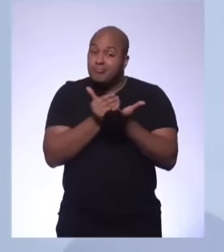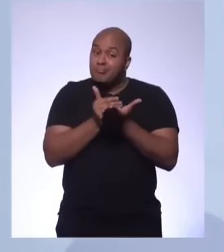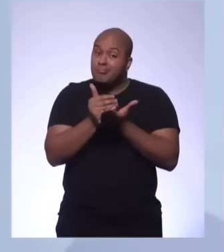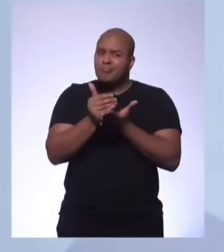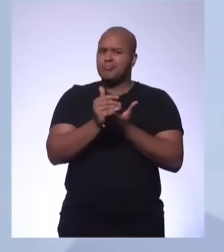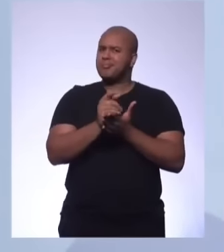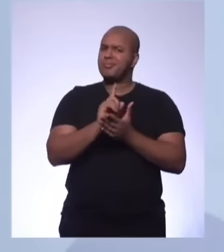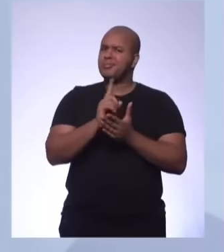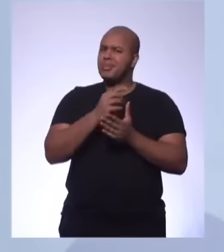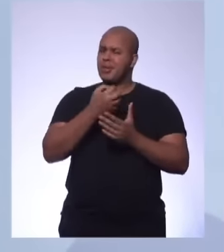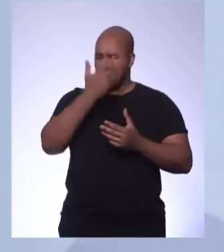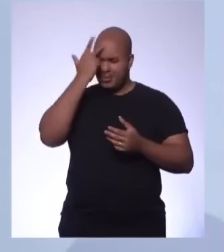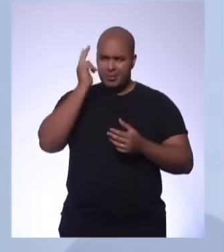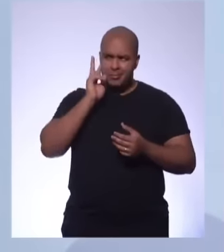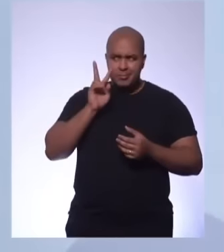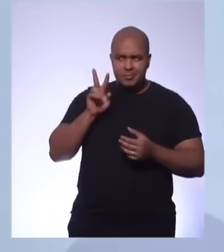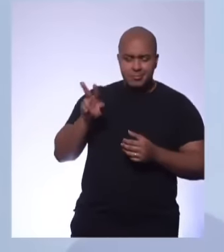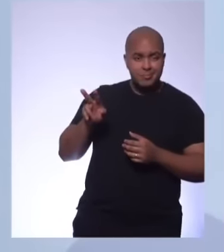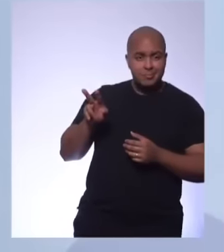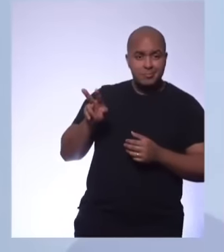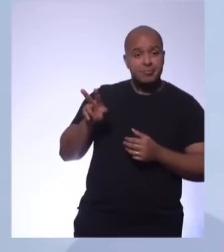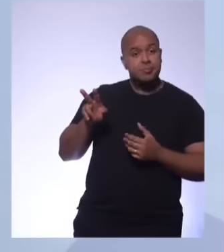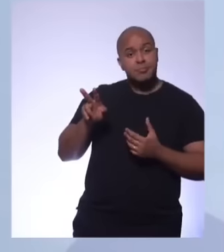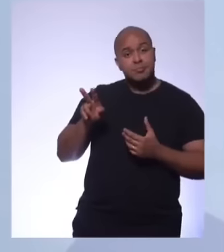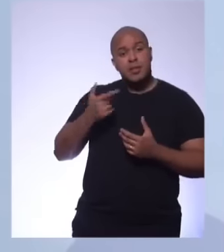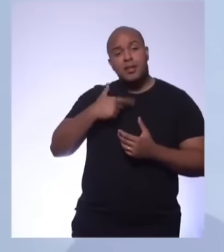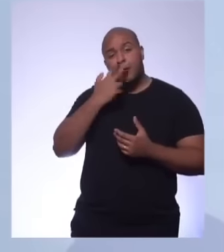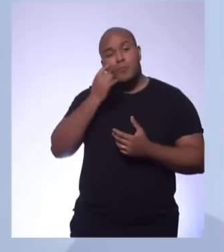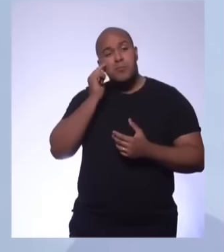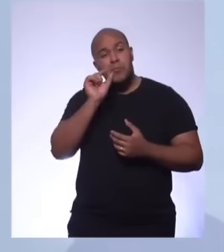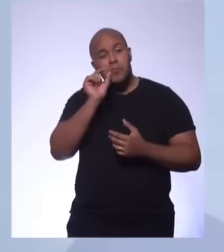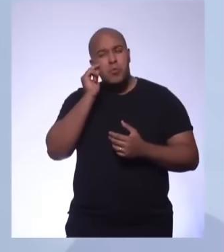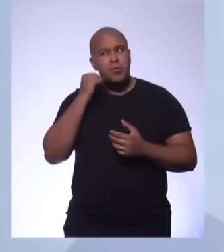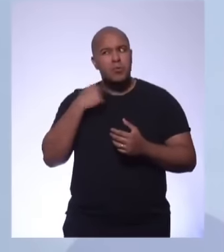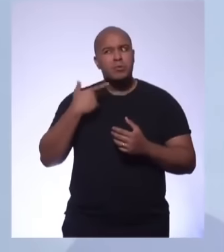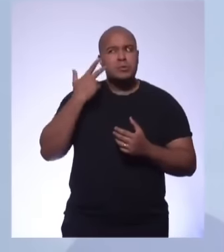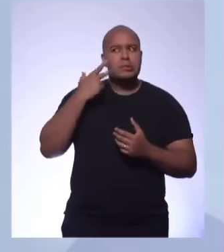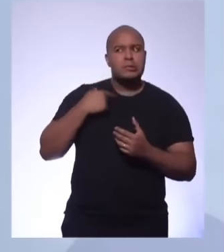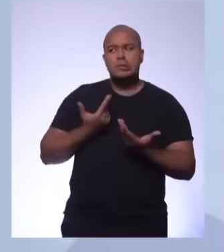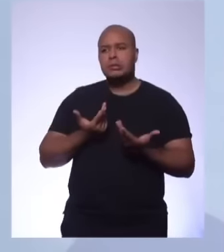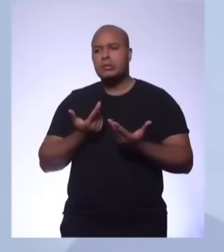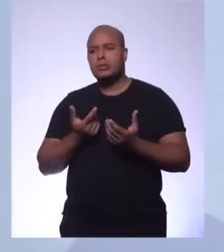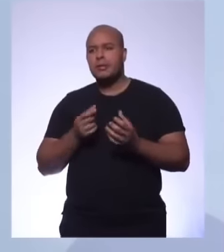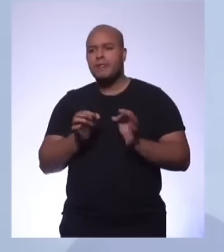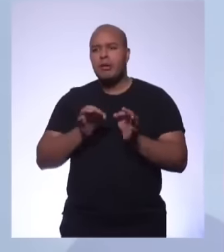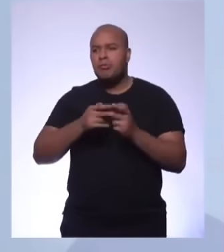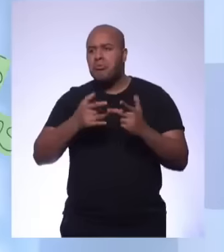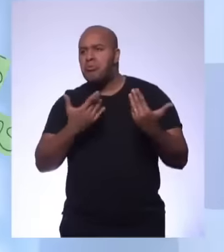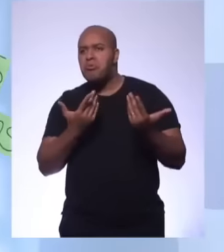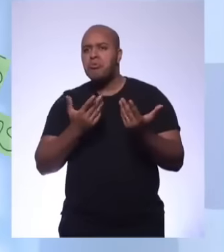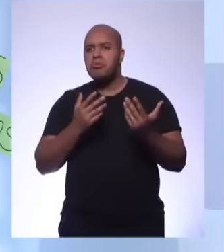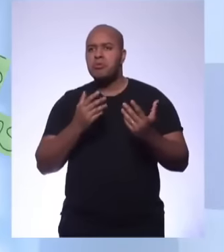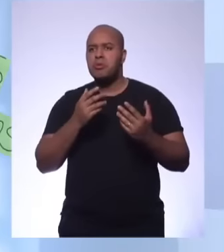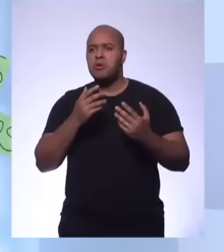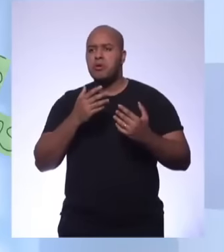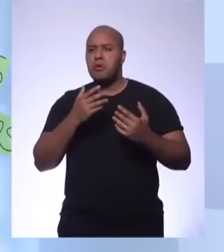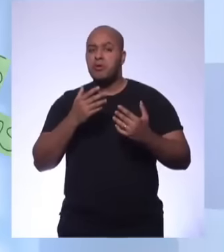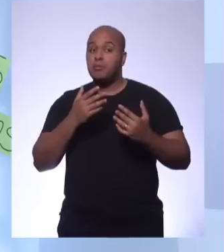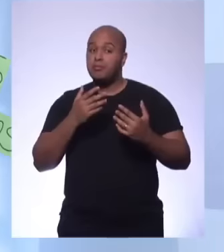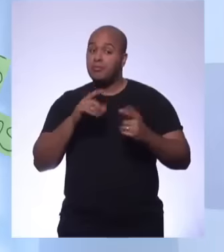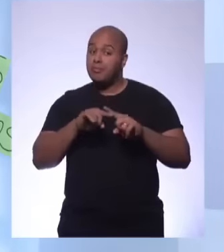não são muito bem vistos, está bem? Eles são considerados aí meio que aventureiros e tal. Mas eles vão